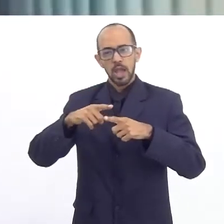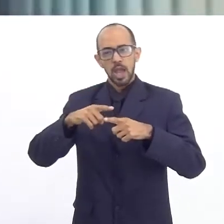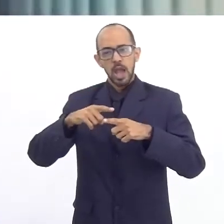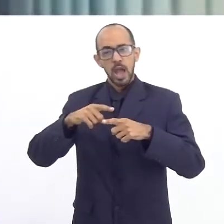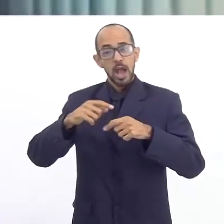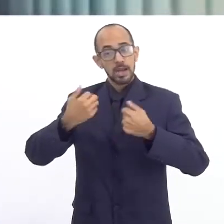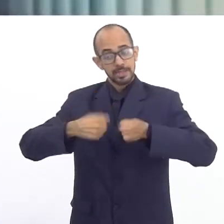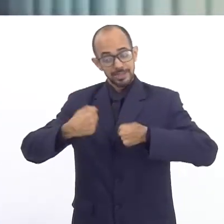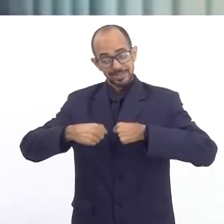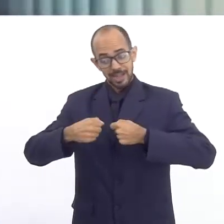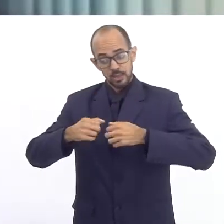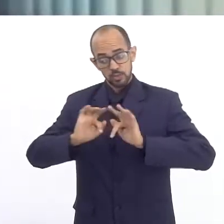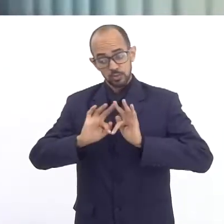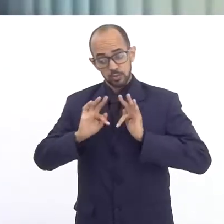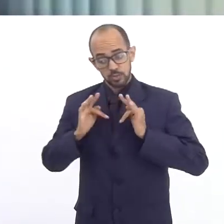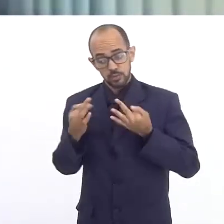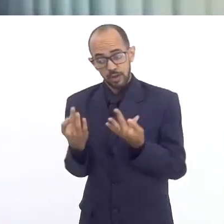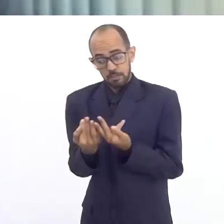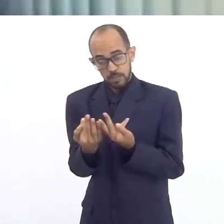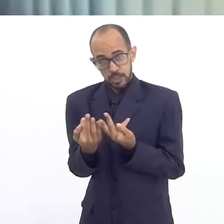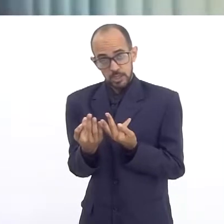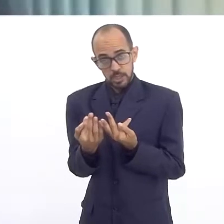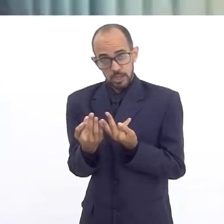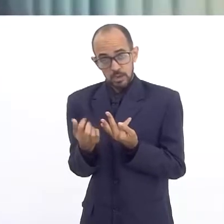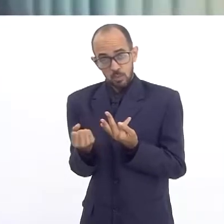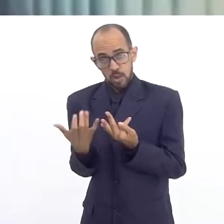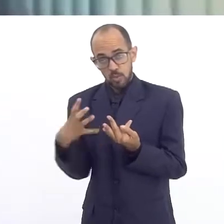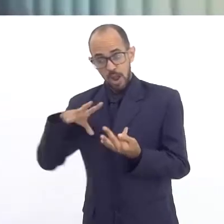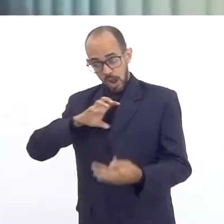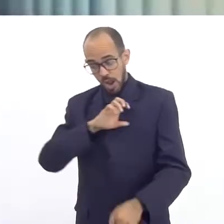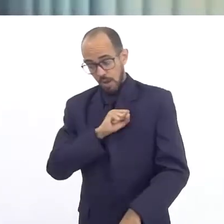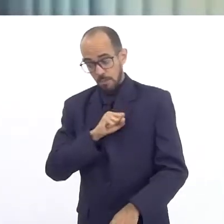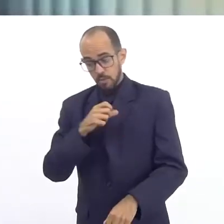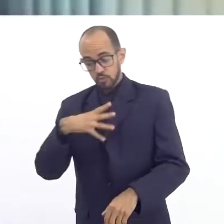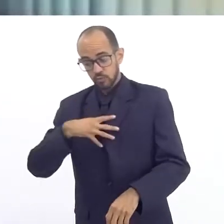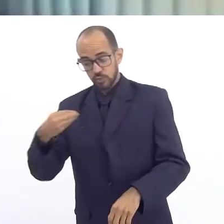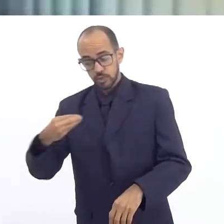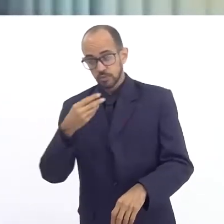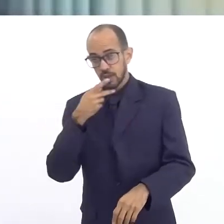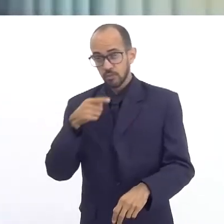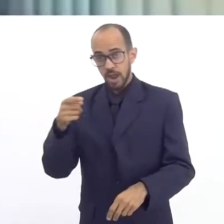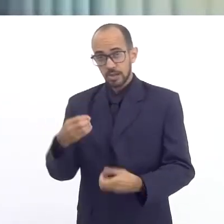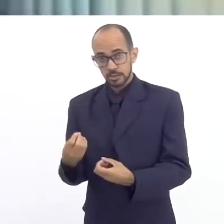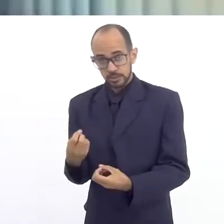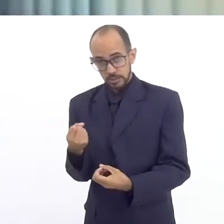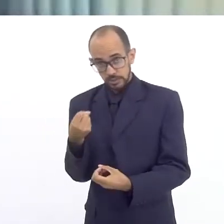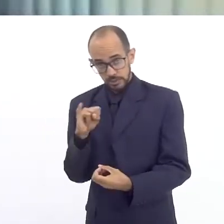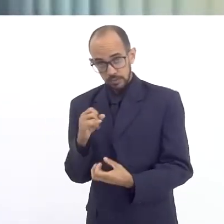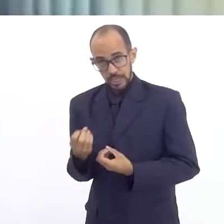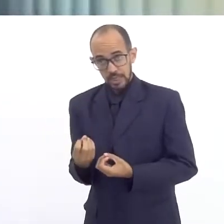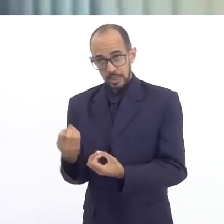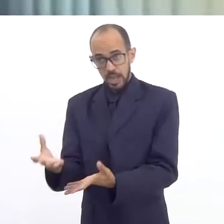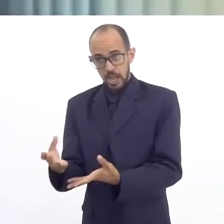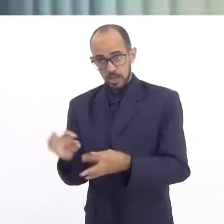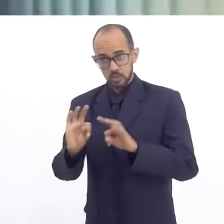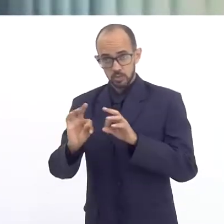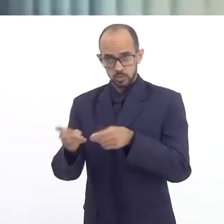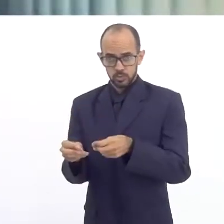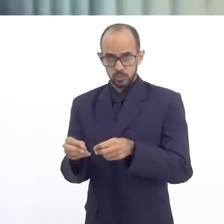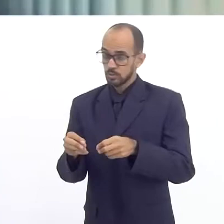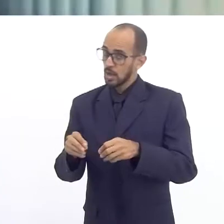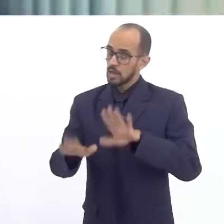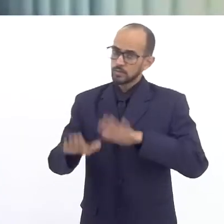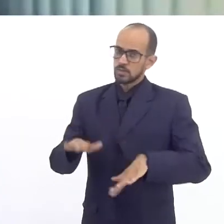dos pais, das pessoas que amam seus filhos ou a quem você esteja criando, é que você acha que você dando as coisas, você está fazendo